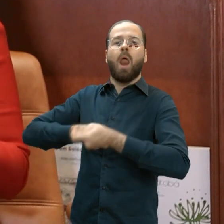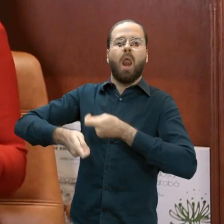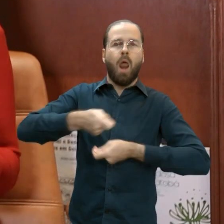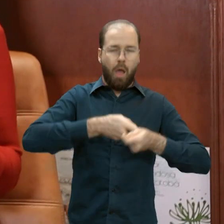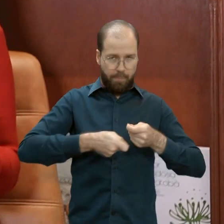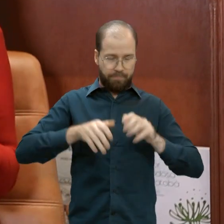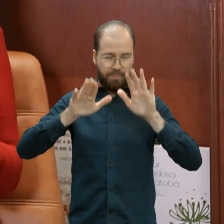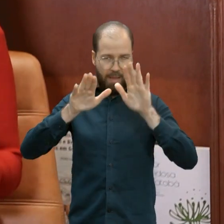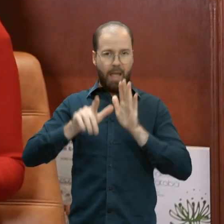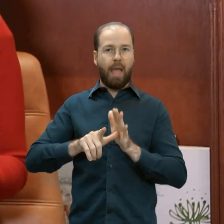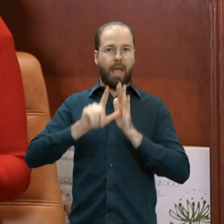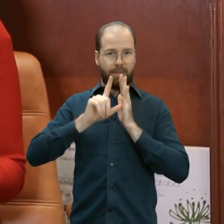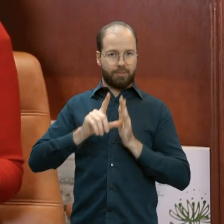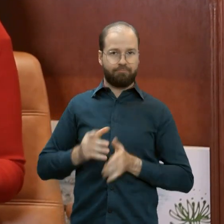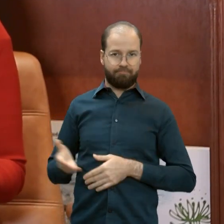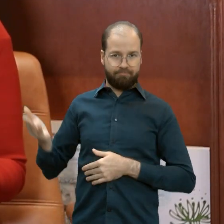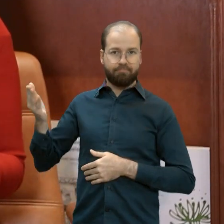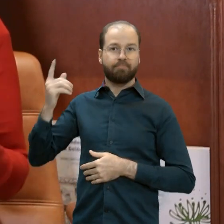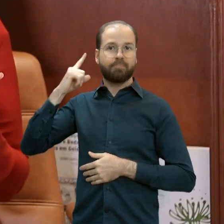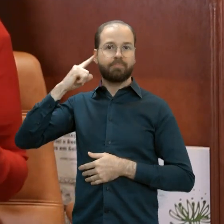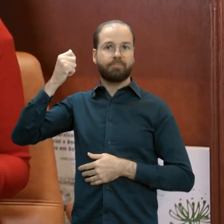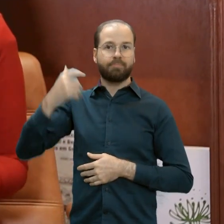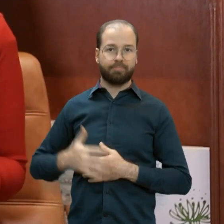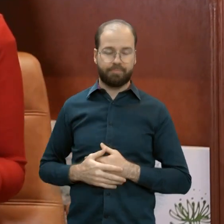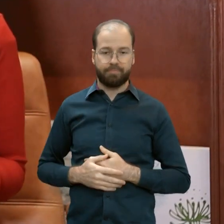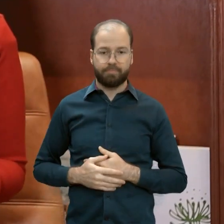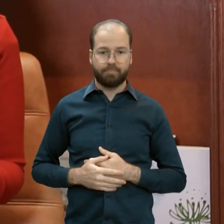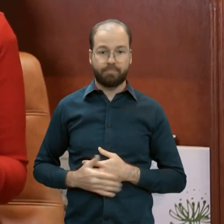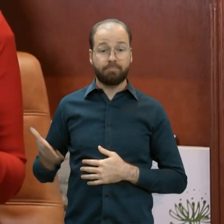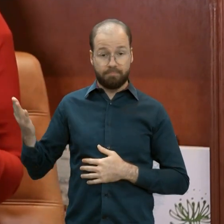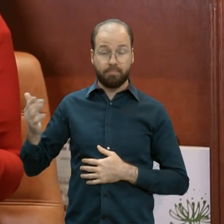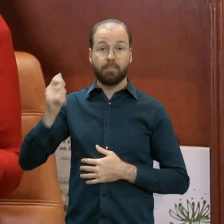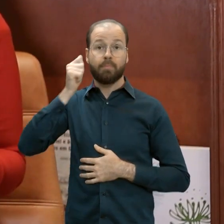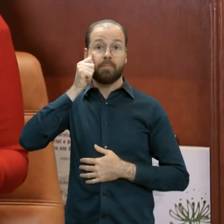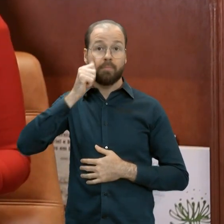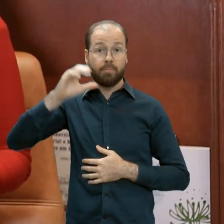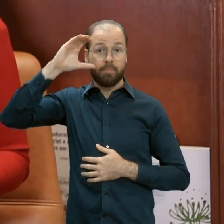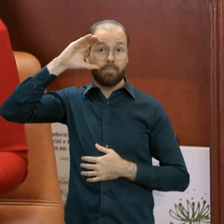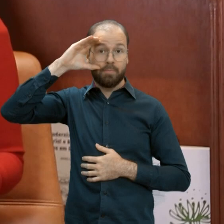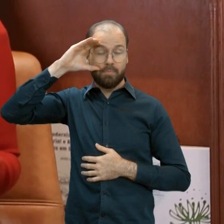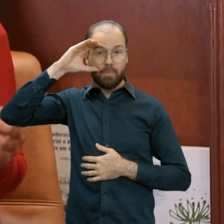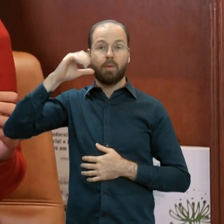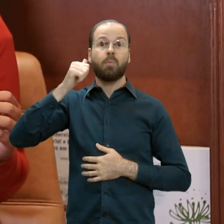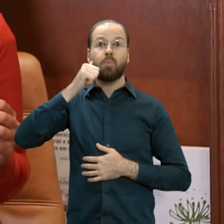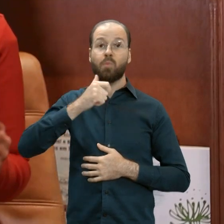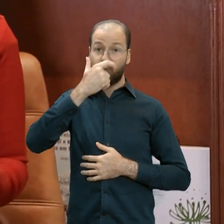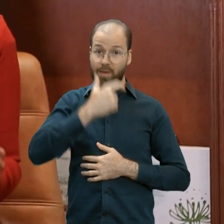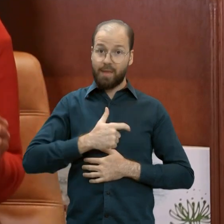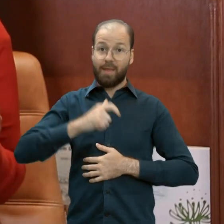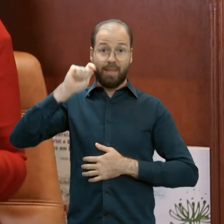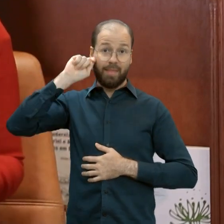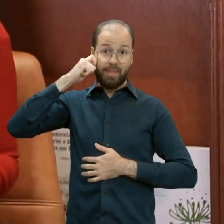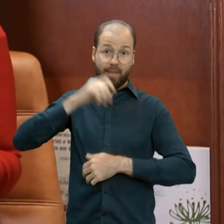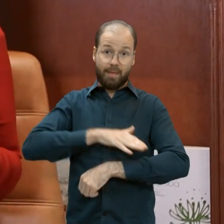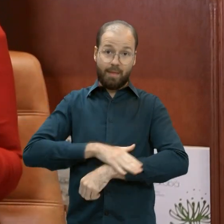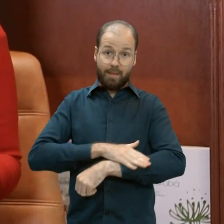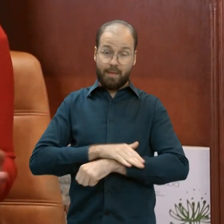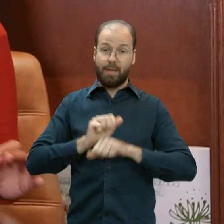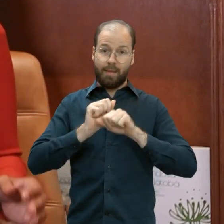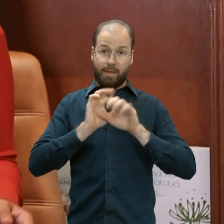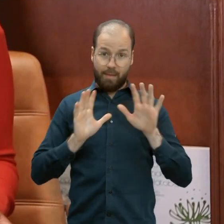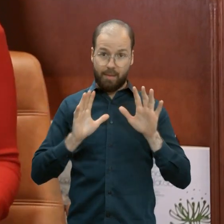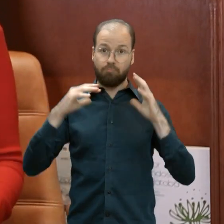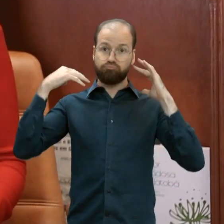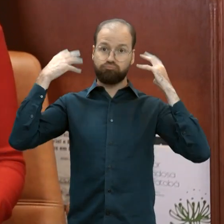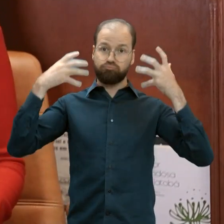Mas antes eu vou fazer a minha autodescrição. Eu sou a Ana Clelma, uma mulher negra de pele clara, tenho cabelos pretos cacheados